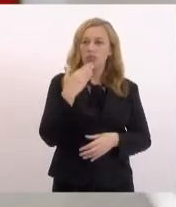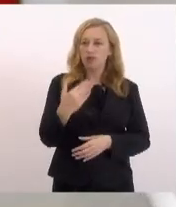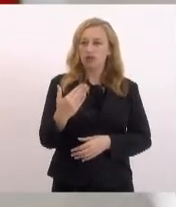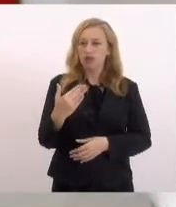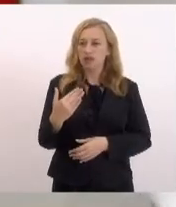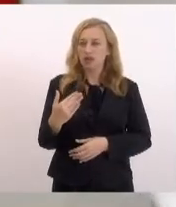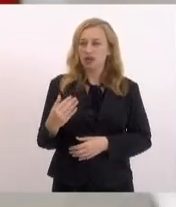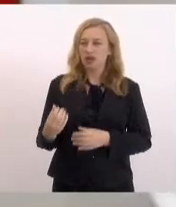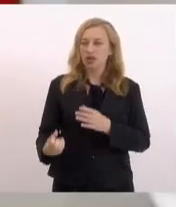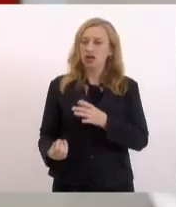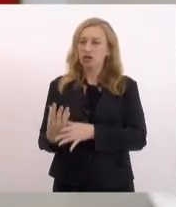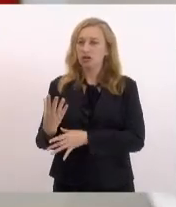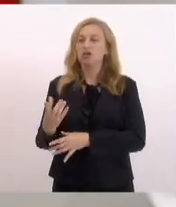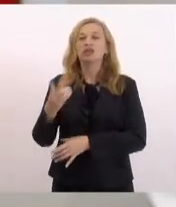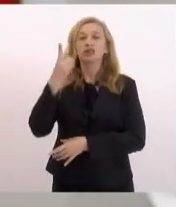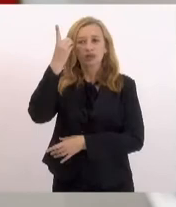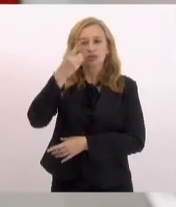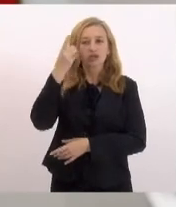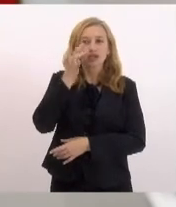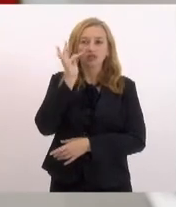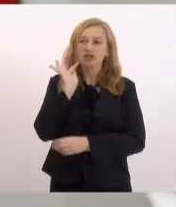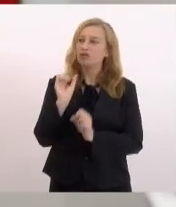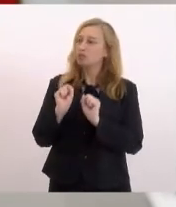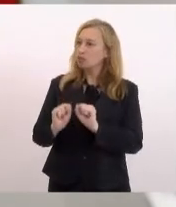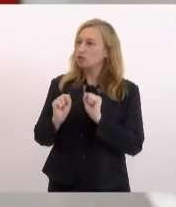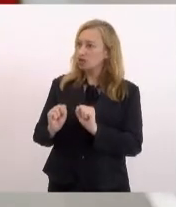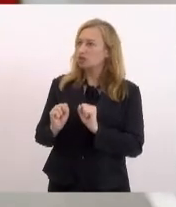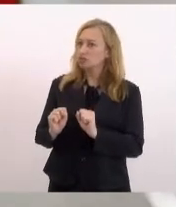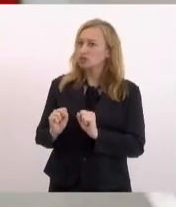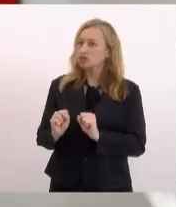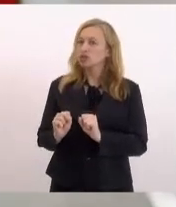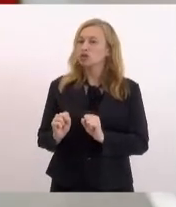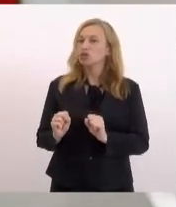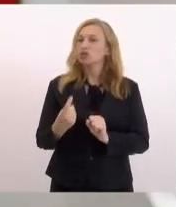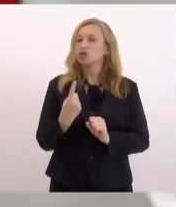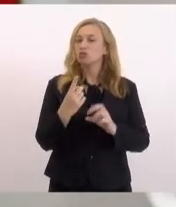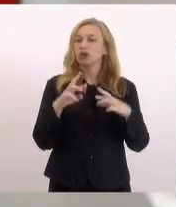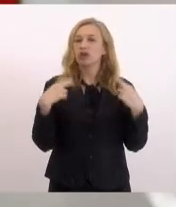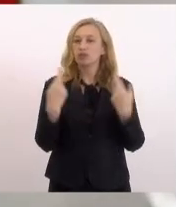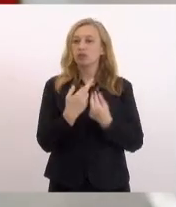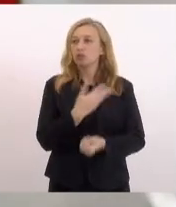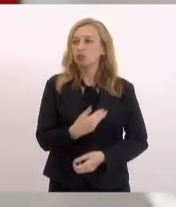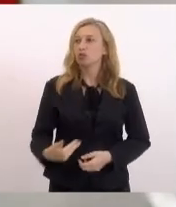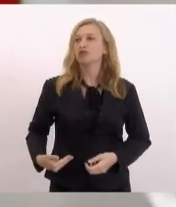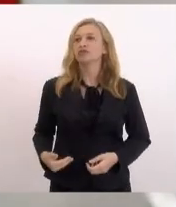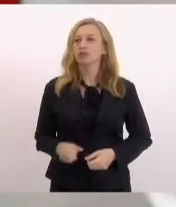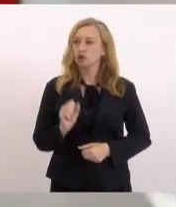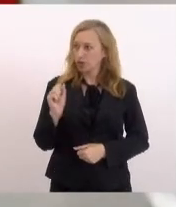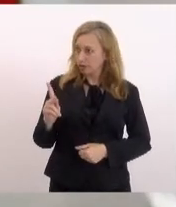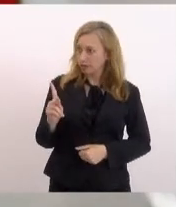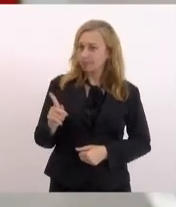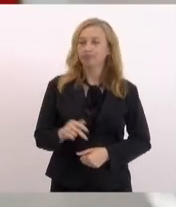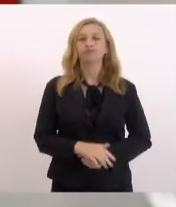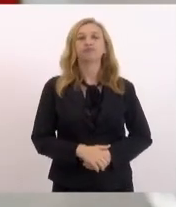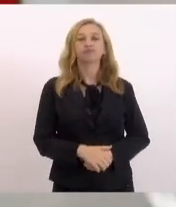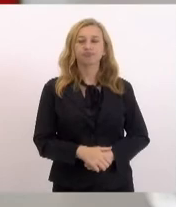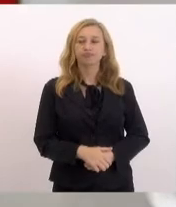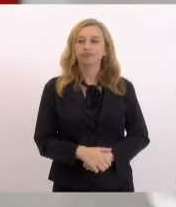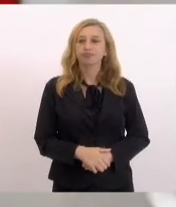autor, deputado Flávio, que possamos fazer, no mínimo, uma audiência pública. Ok?